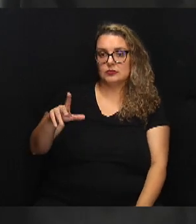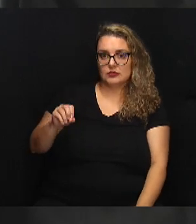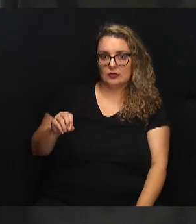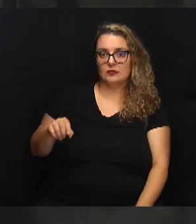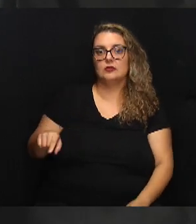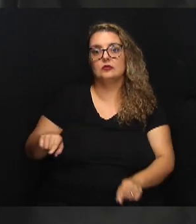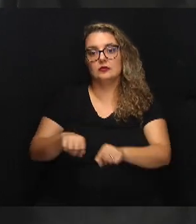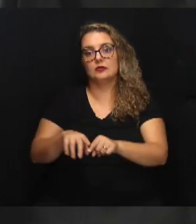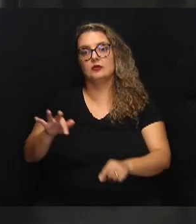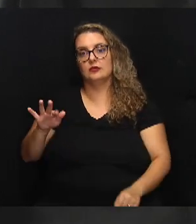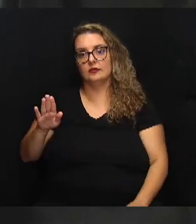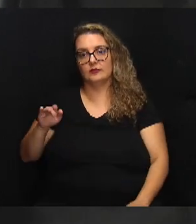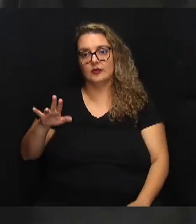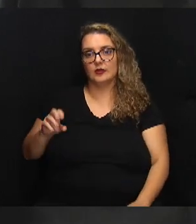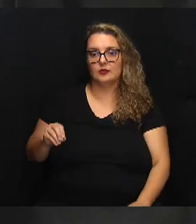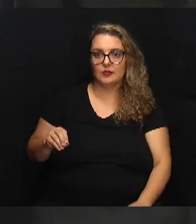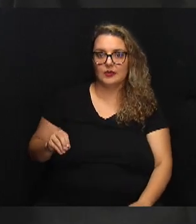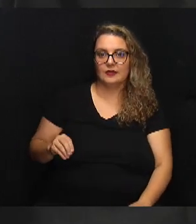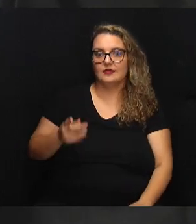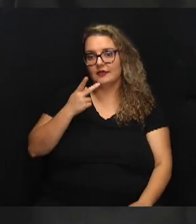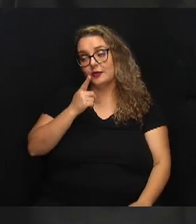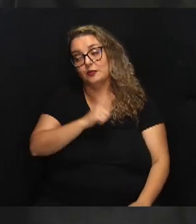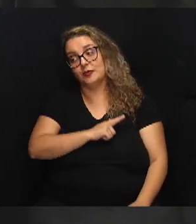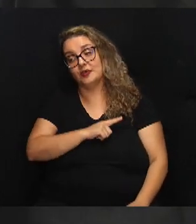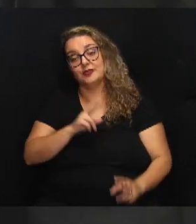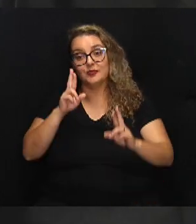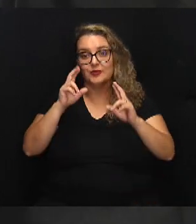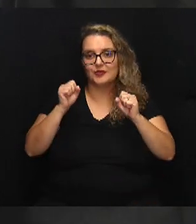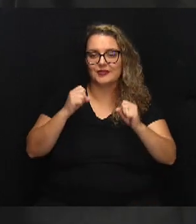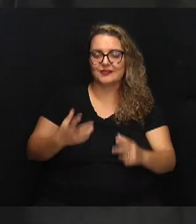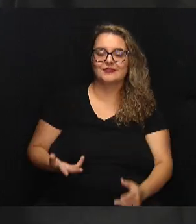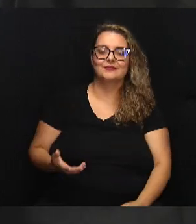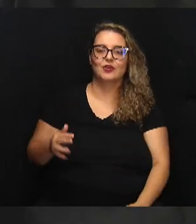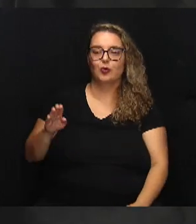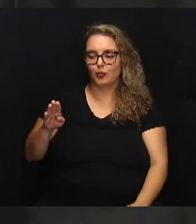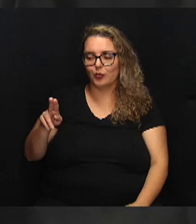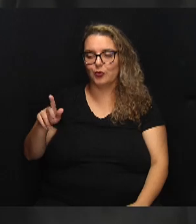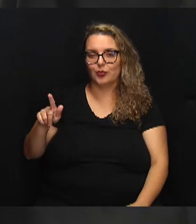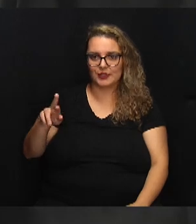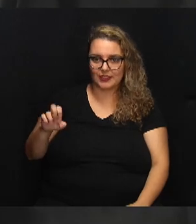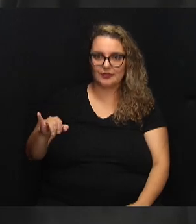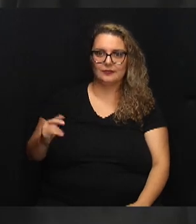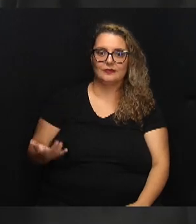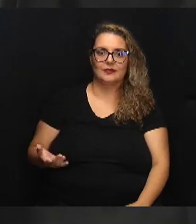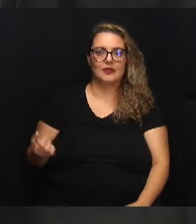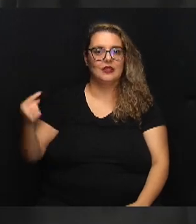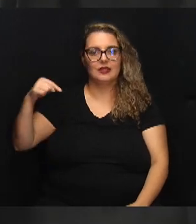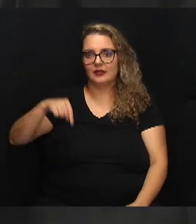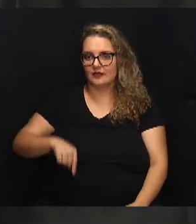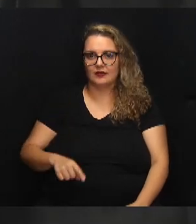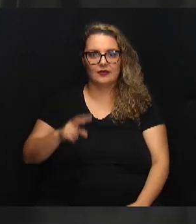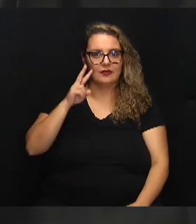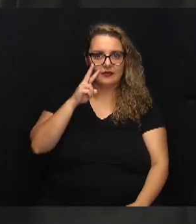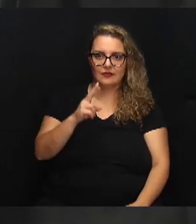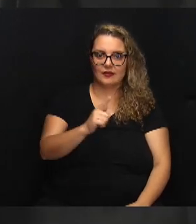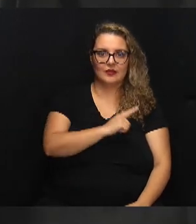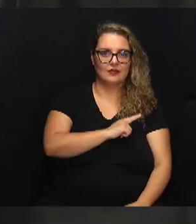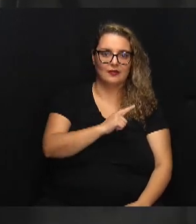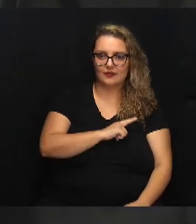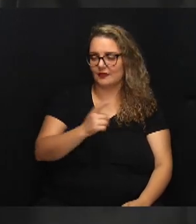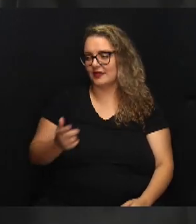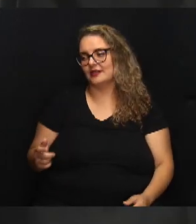que a gente chama de Bugre, porque torce para o Guarani, né? E então a gente já vinha aqui ver Guarani, Ponte e tal.